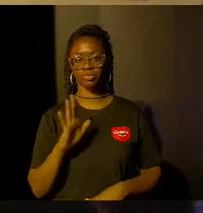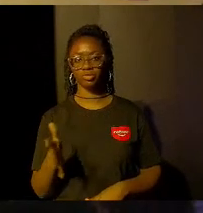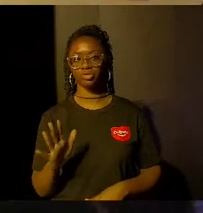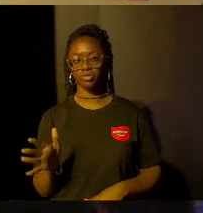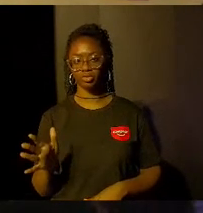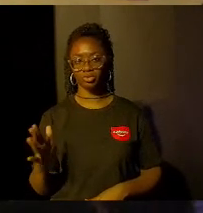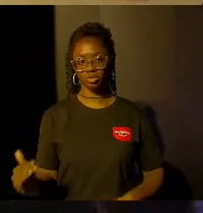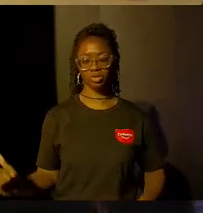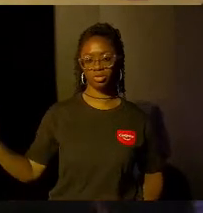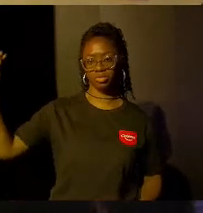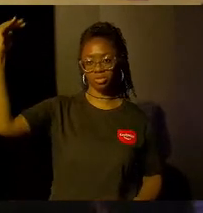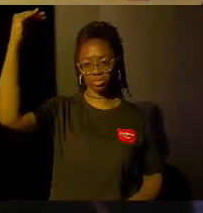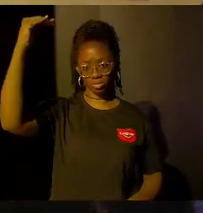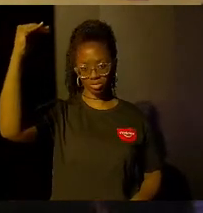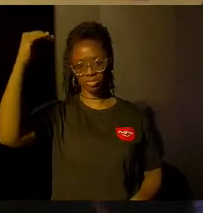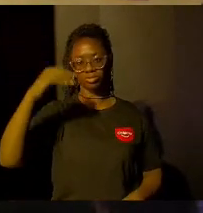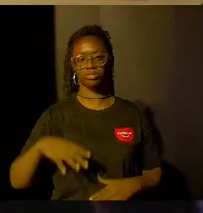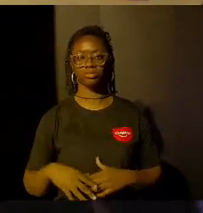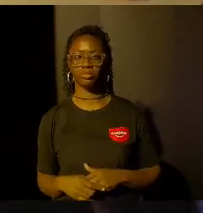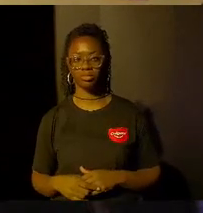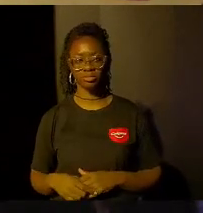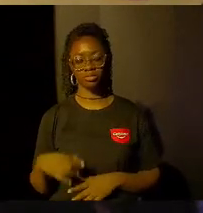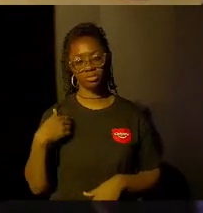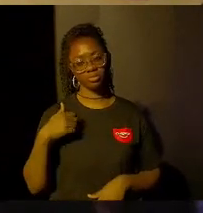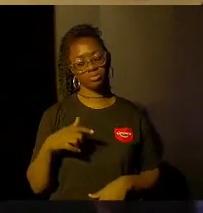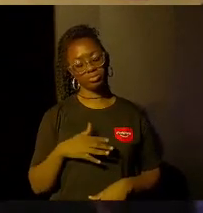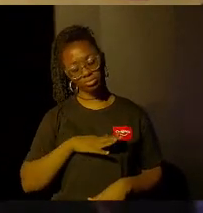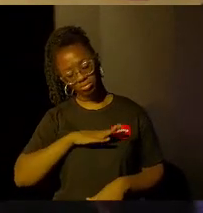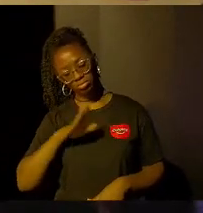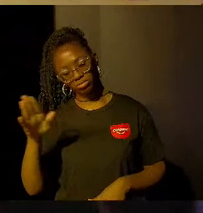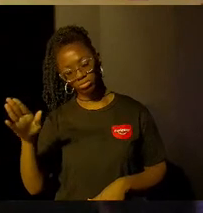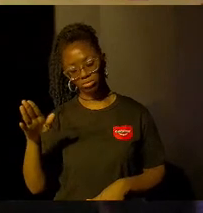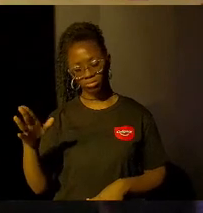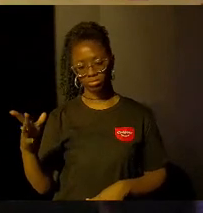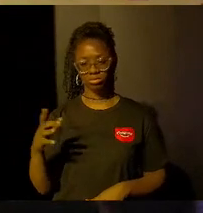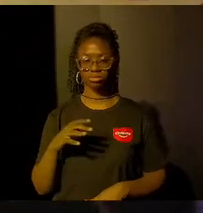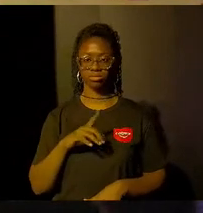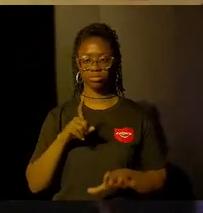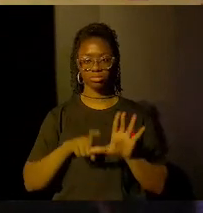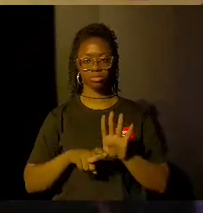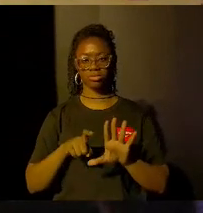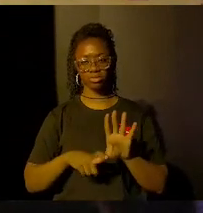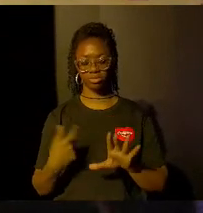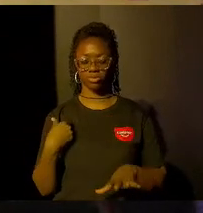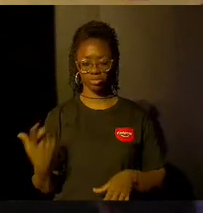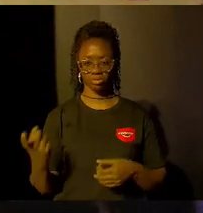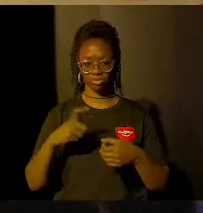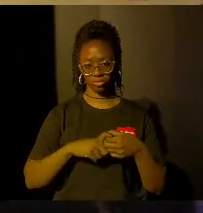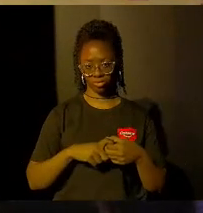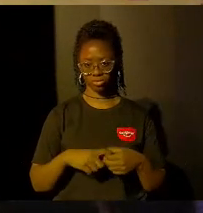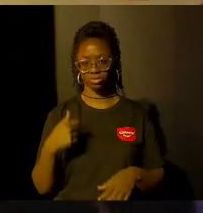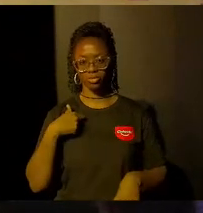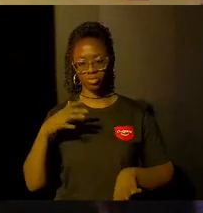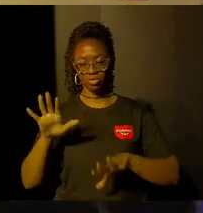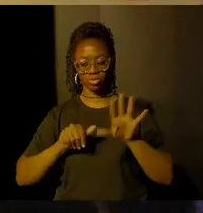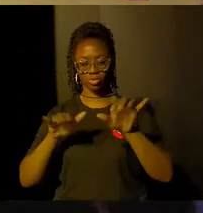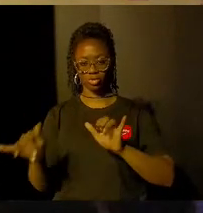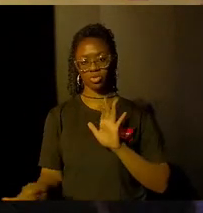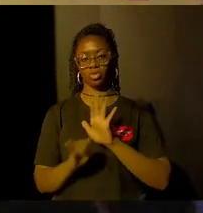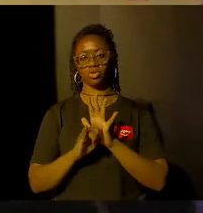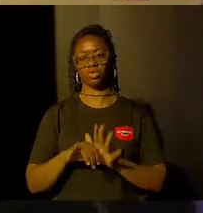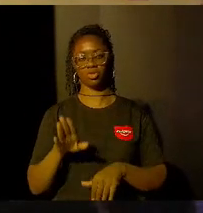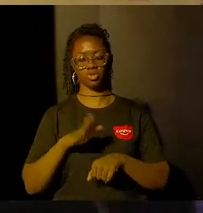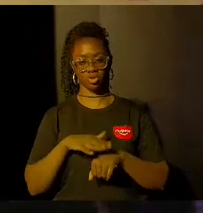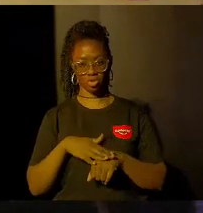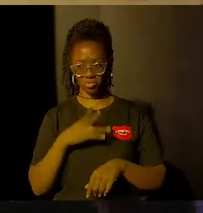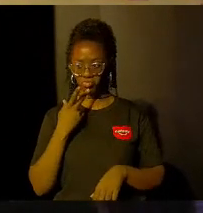fase mais adulta a paz chegou e eu decidi ir para Angola e por aí começou a minha a minha busca de identidade que não foi lá